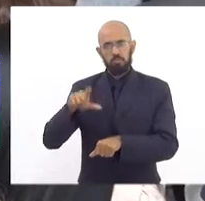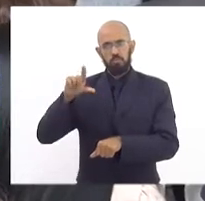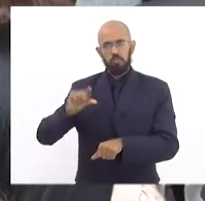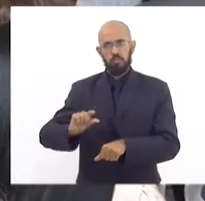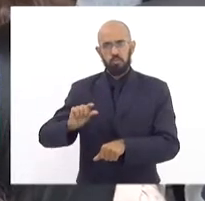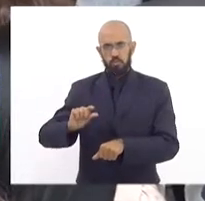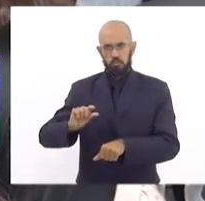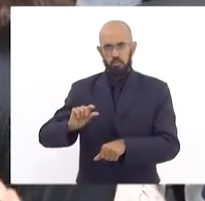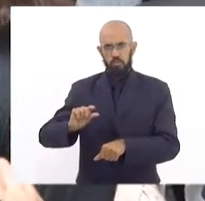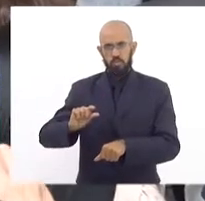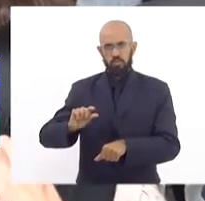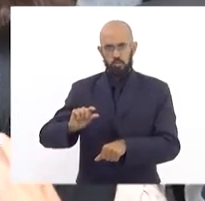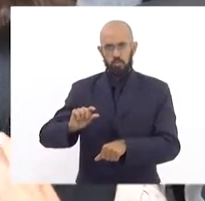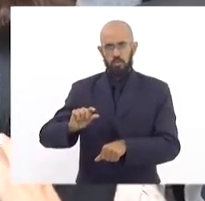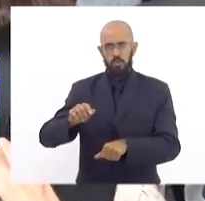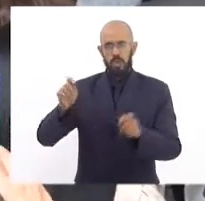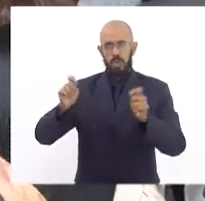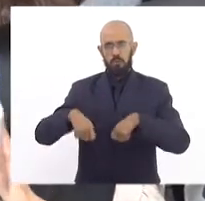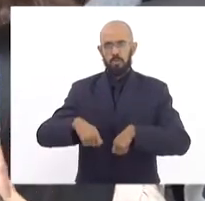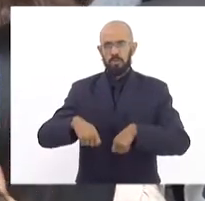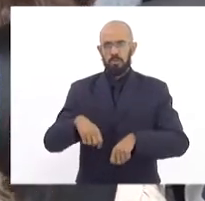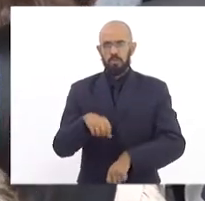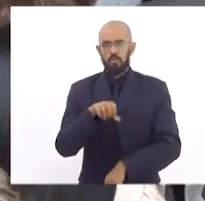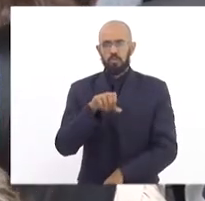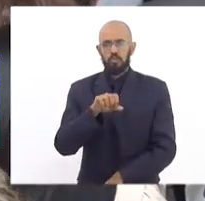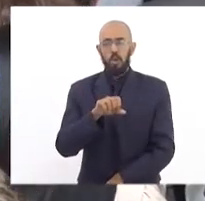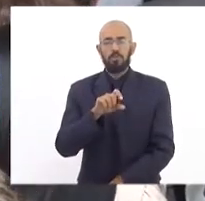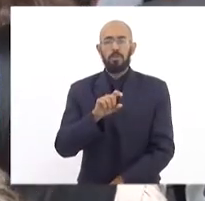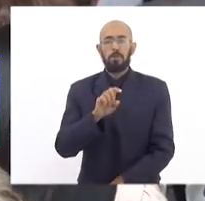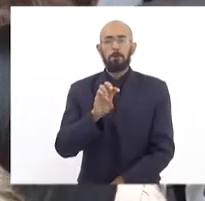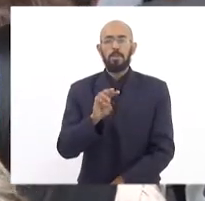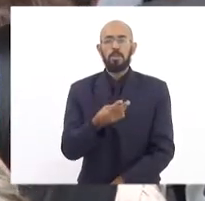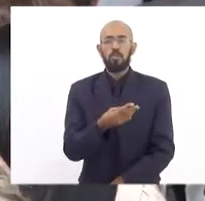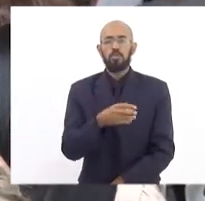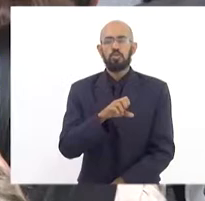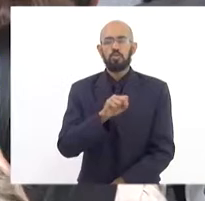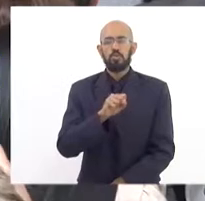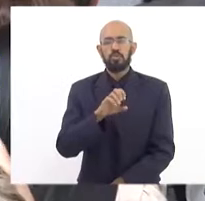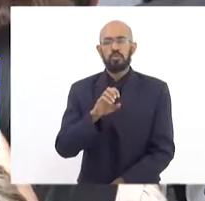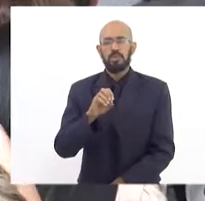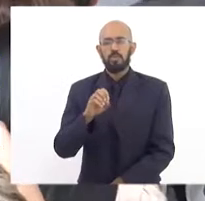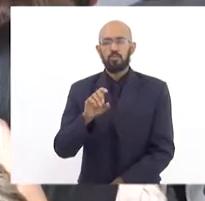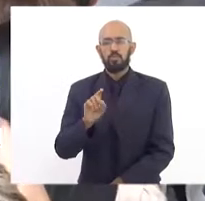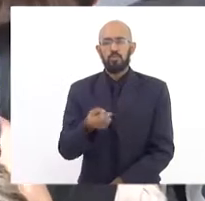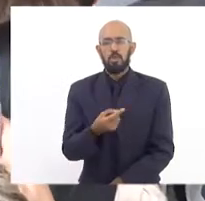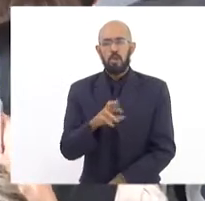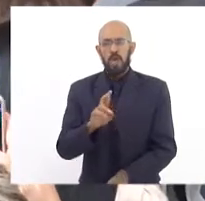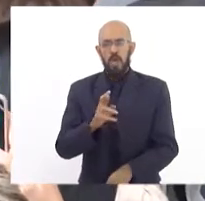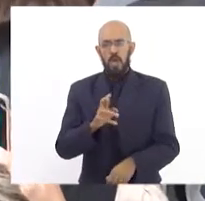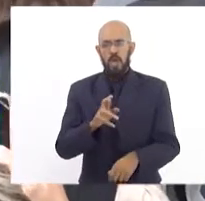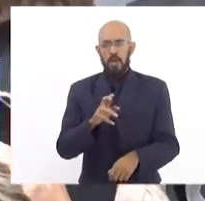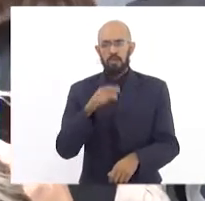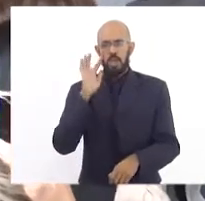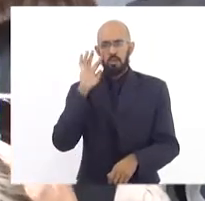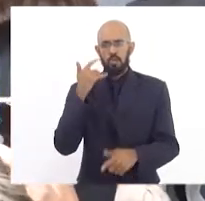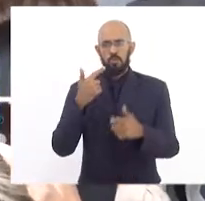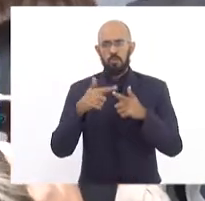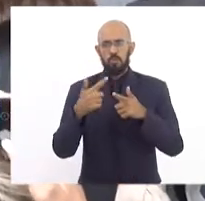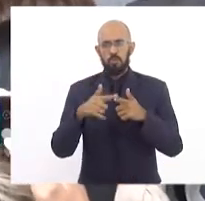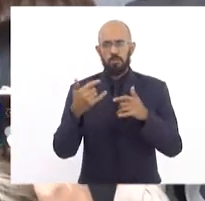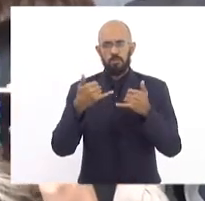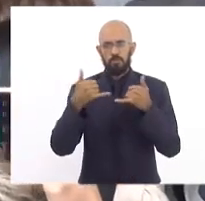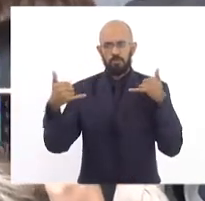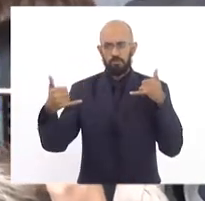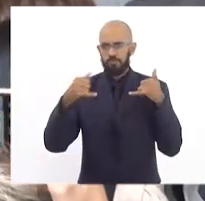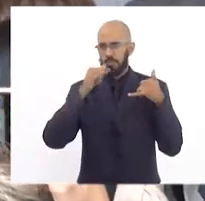capacidade de produção. 9 milhões e 800 mil reais resolve uma linha, não é isso, Jair? E a gente